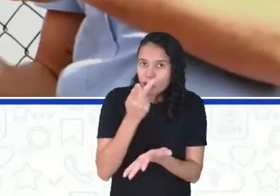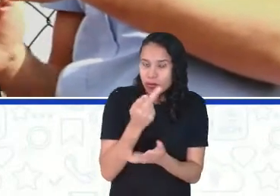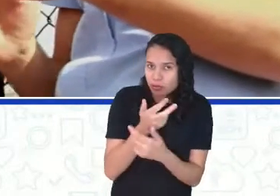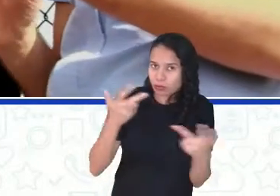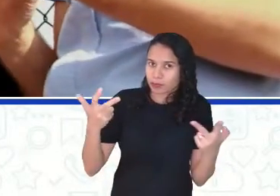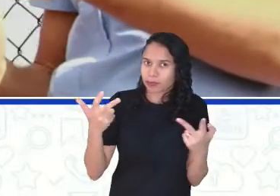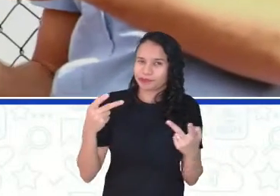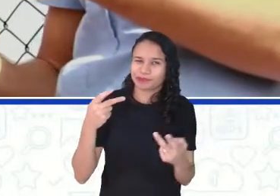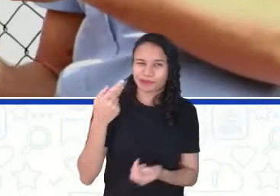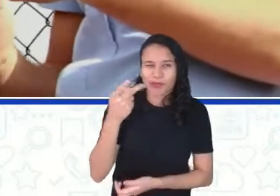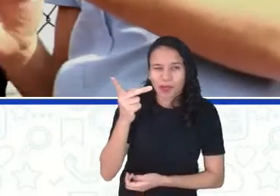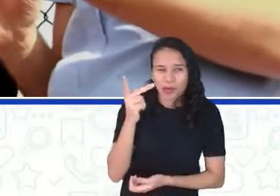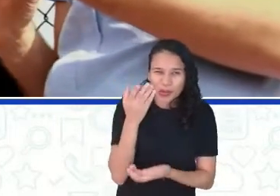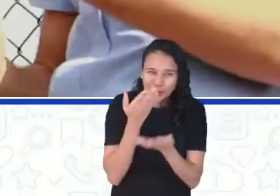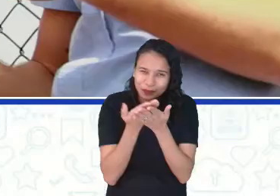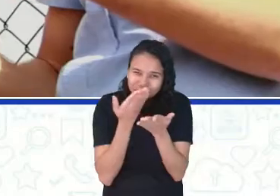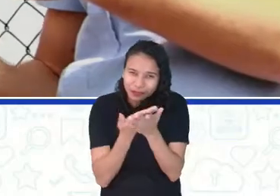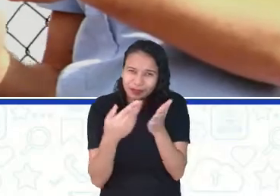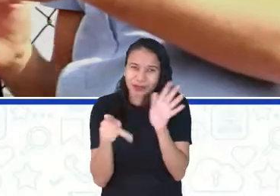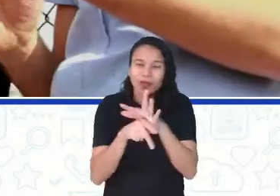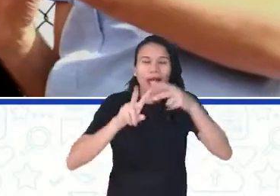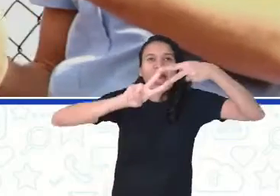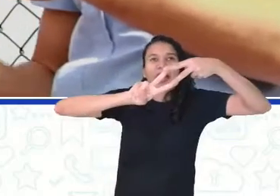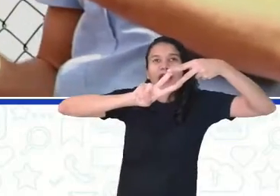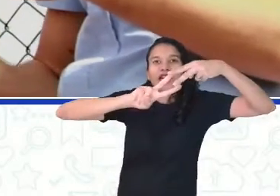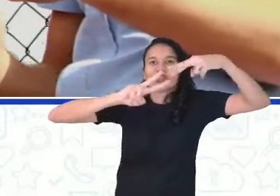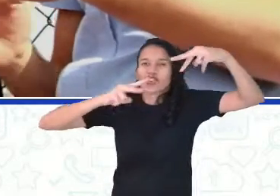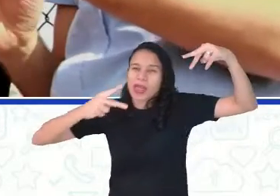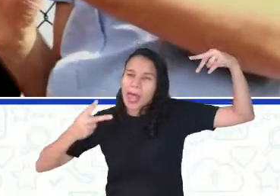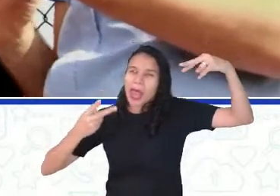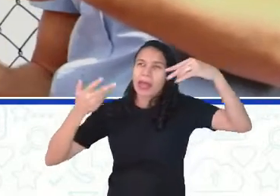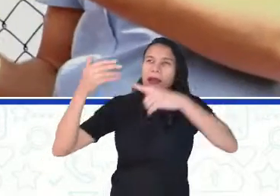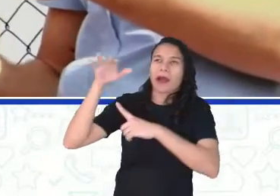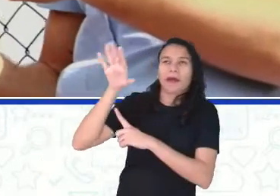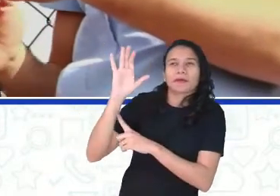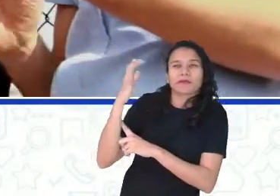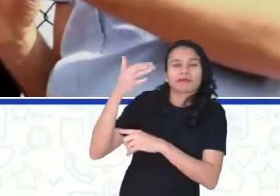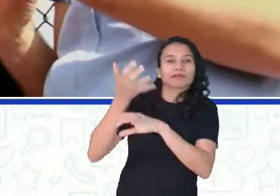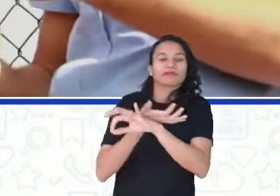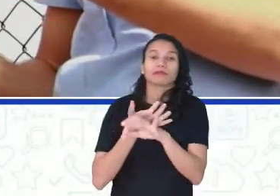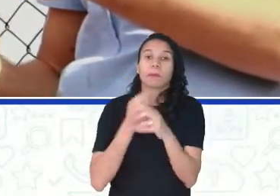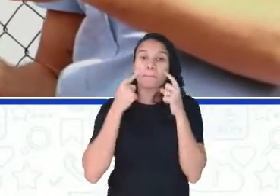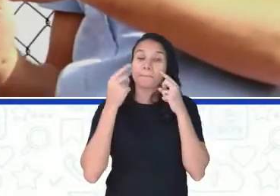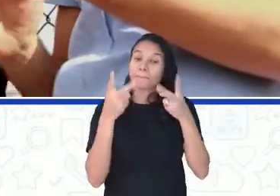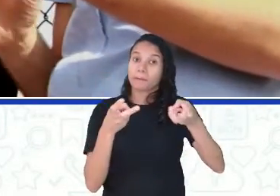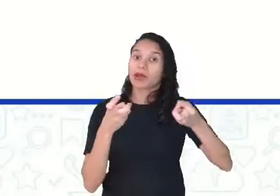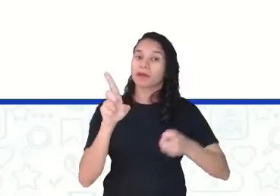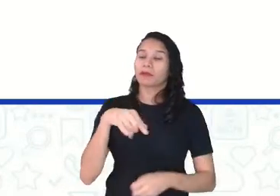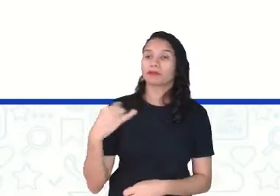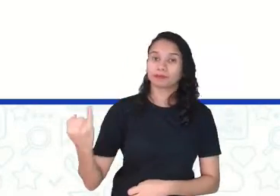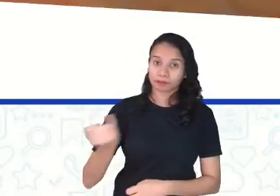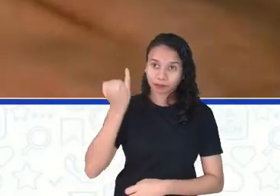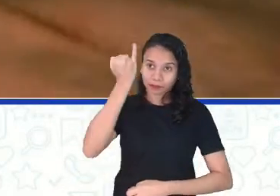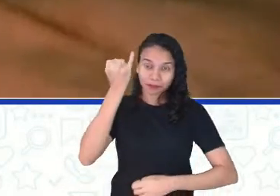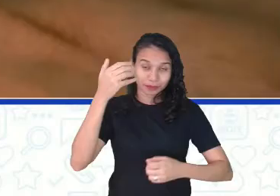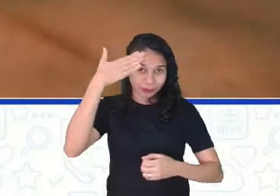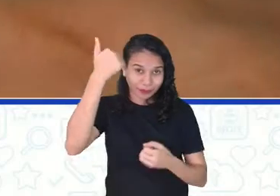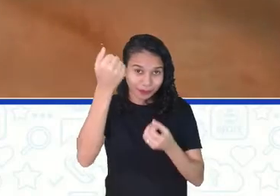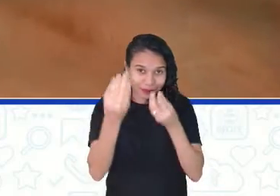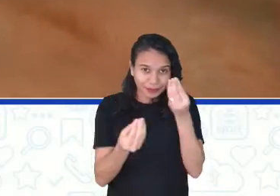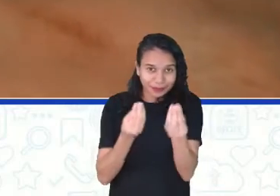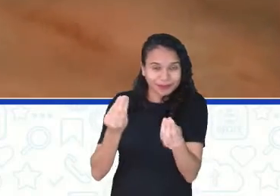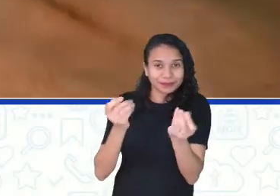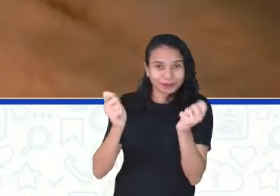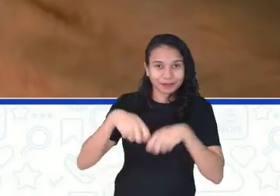Quando você for estudar um pouquinho de genética, lá em ciências, você vai perceber que isso vai ser bem importante. Saber aí